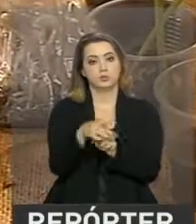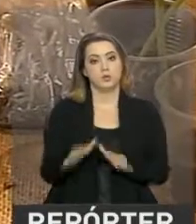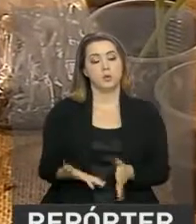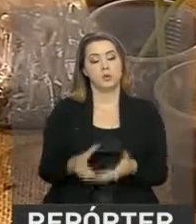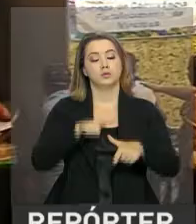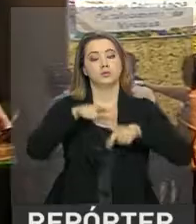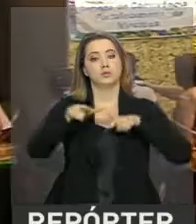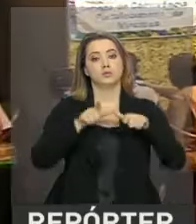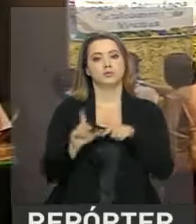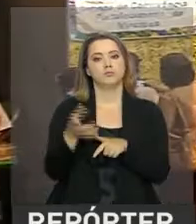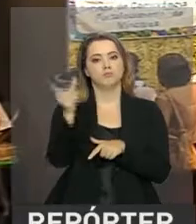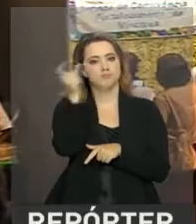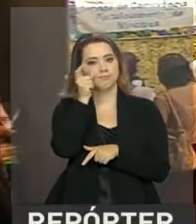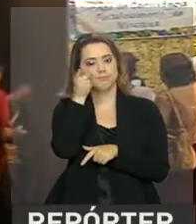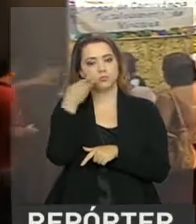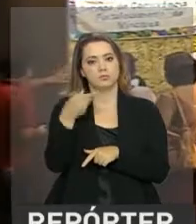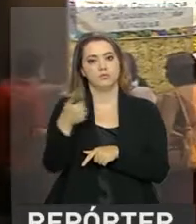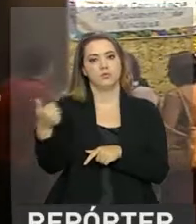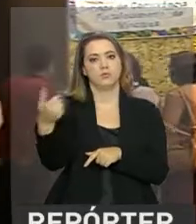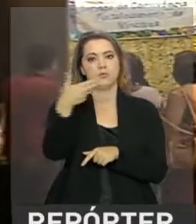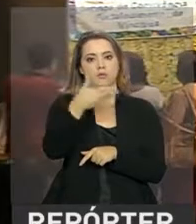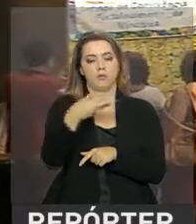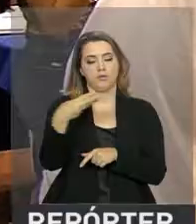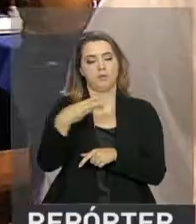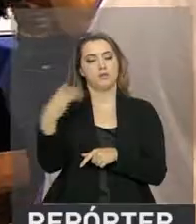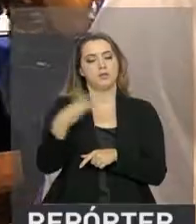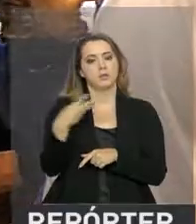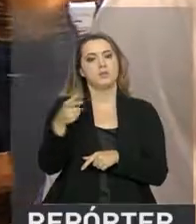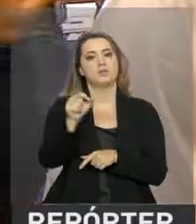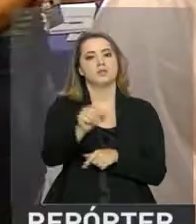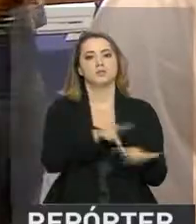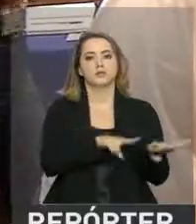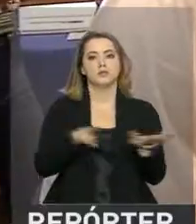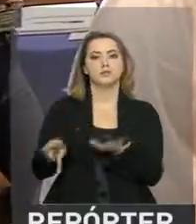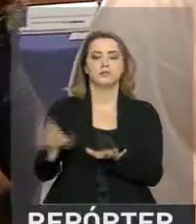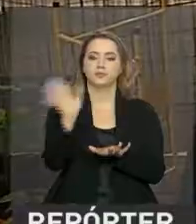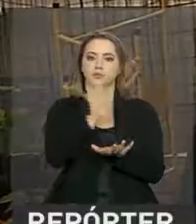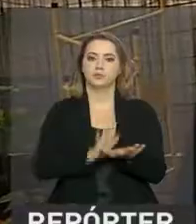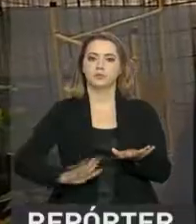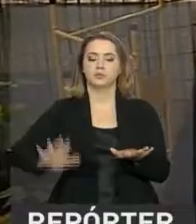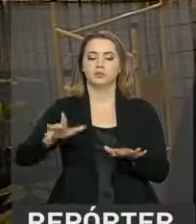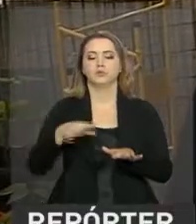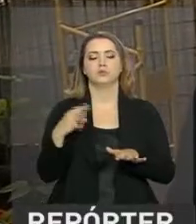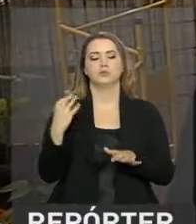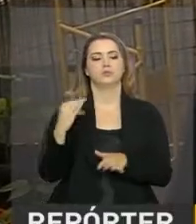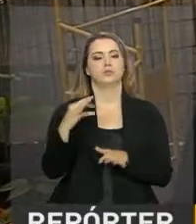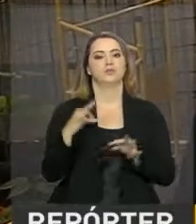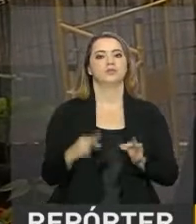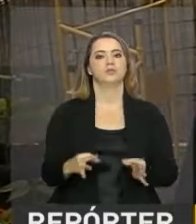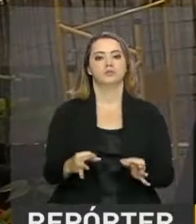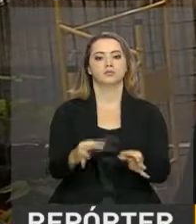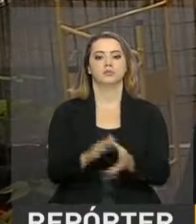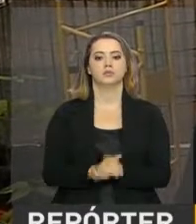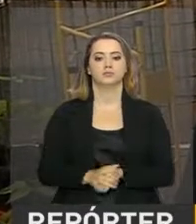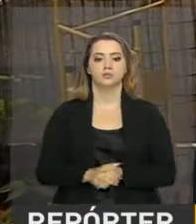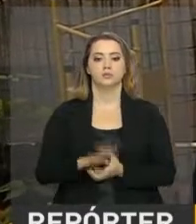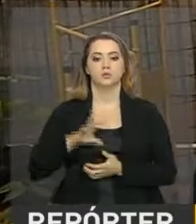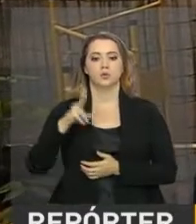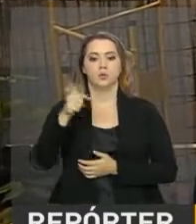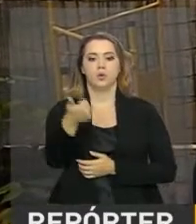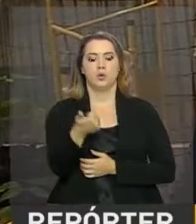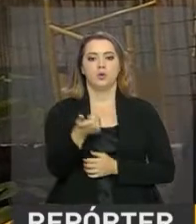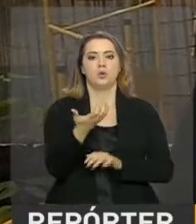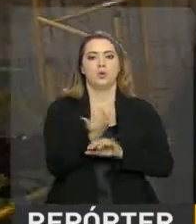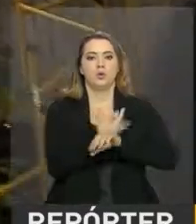uma atração da 13ª Semana Nacional de Ciência e Tecnologia. Tudo aqui tem foco na